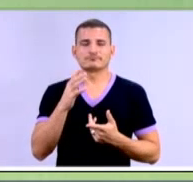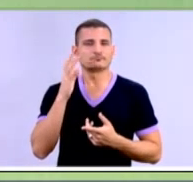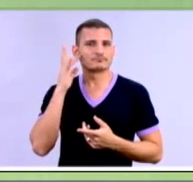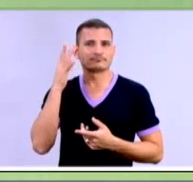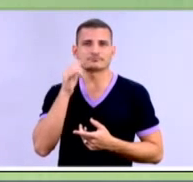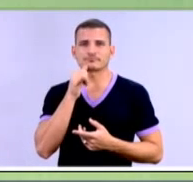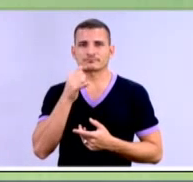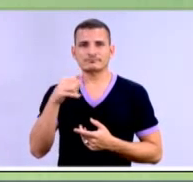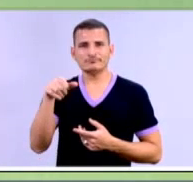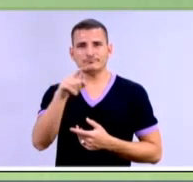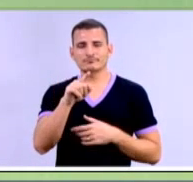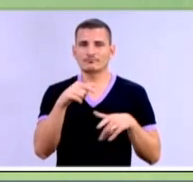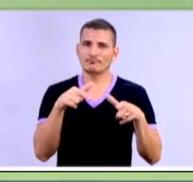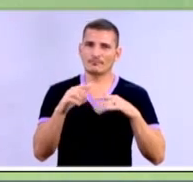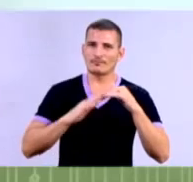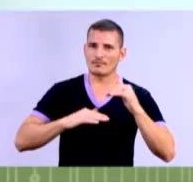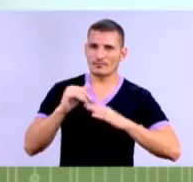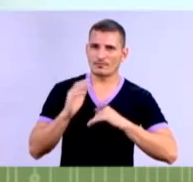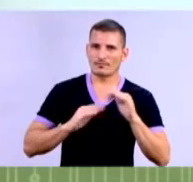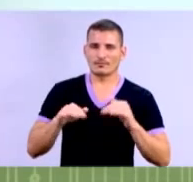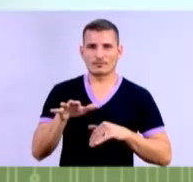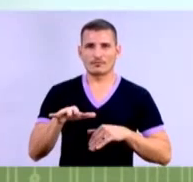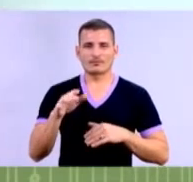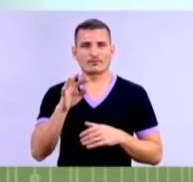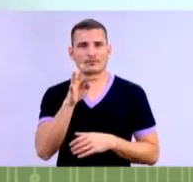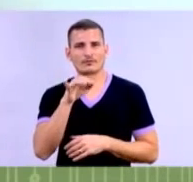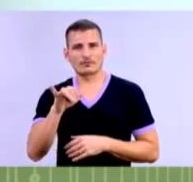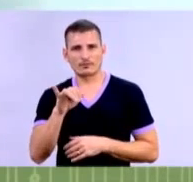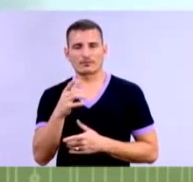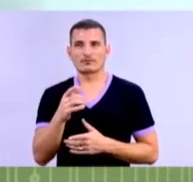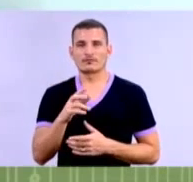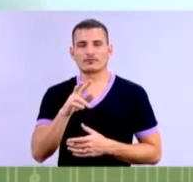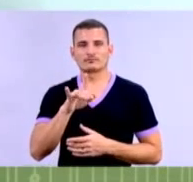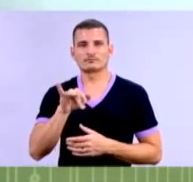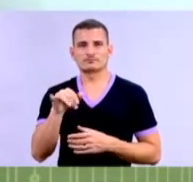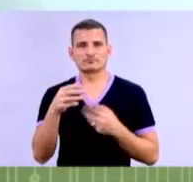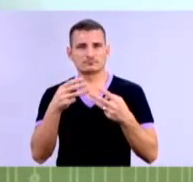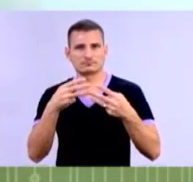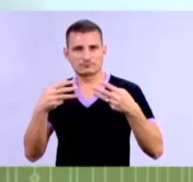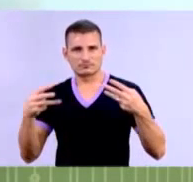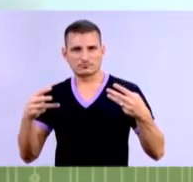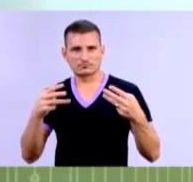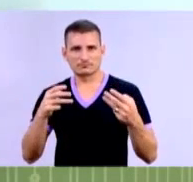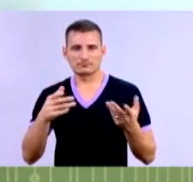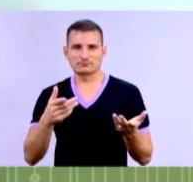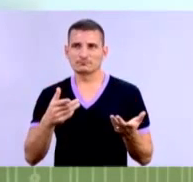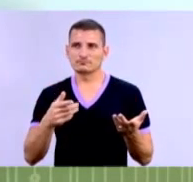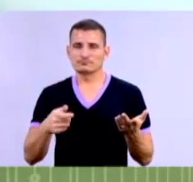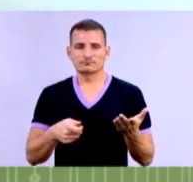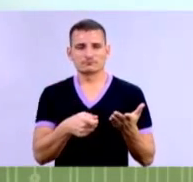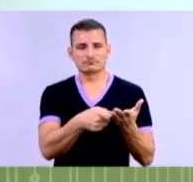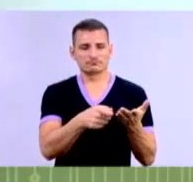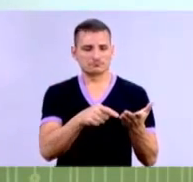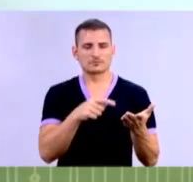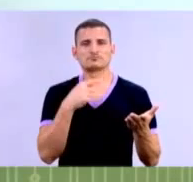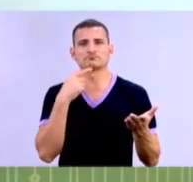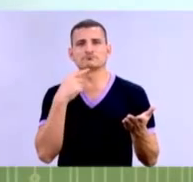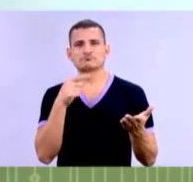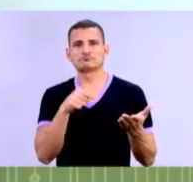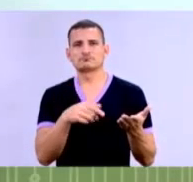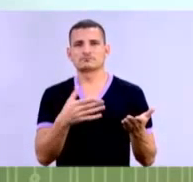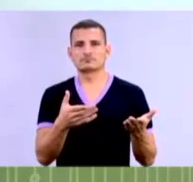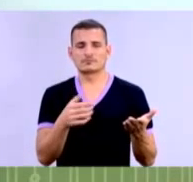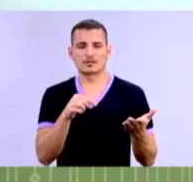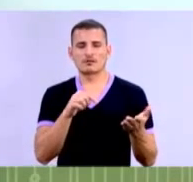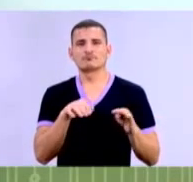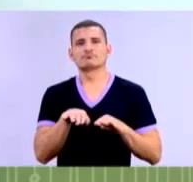como profissionais da área de TI, vão conectar um cabo de rede, chegava lá e fala, pô, não funcionou. E você vai ver o cabo está